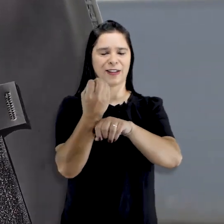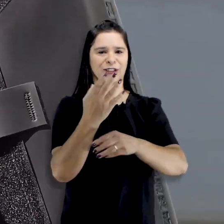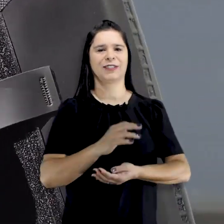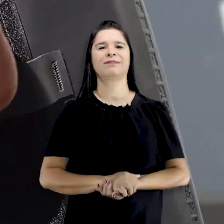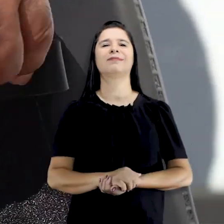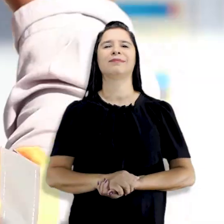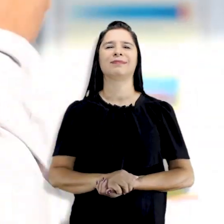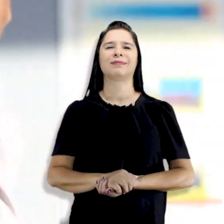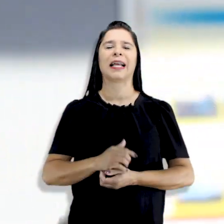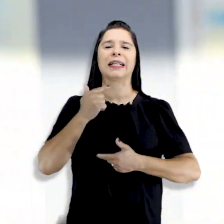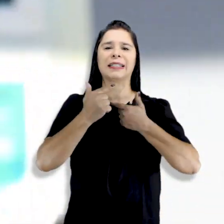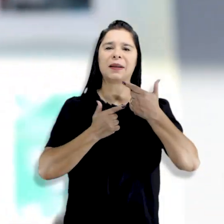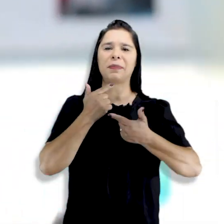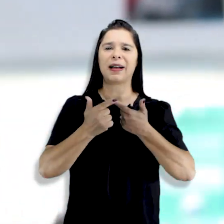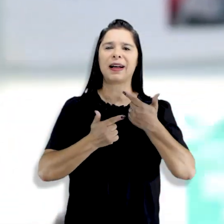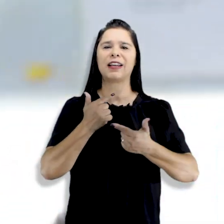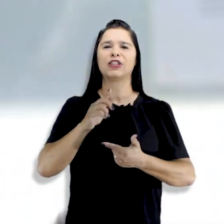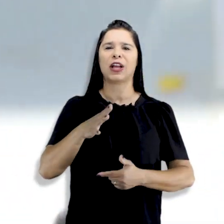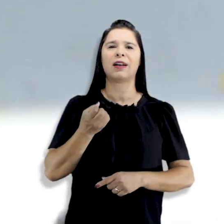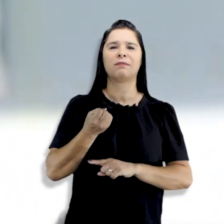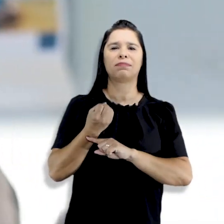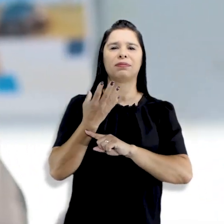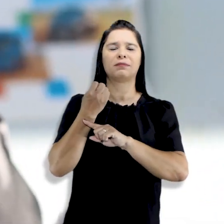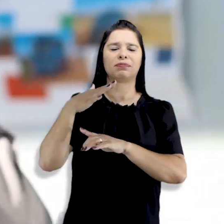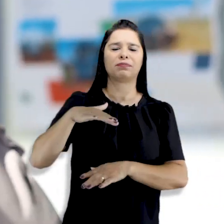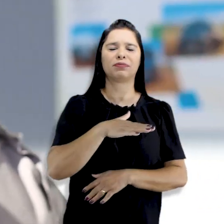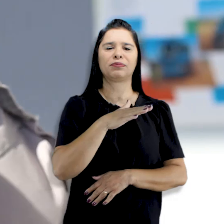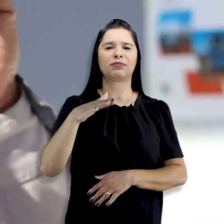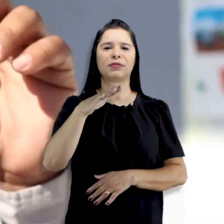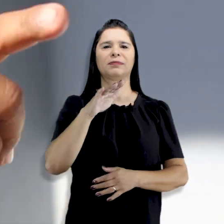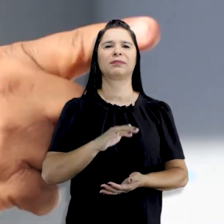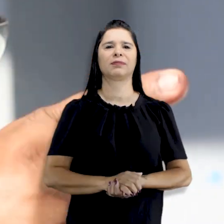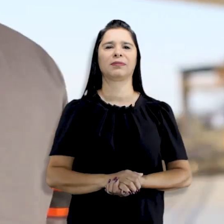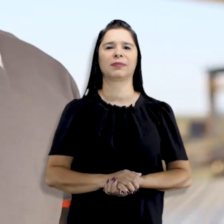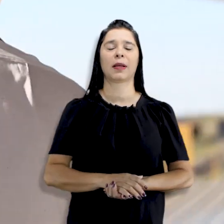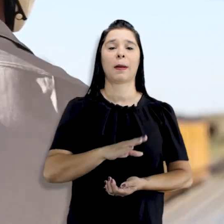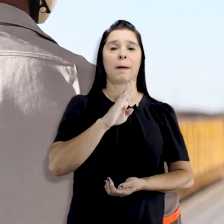Trabalho viajando, trecho entre Brejo